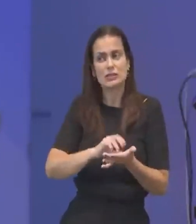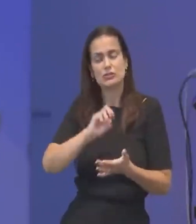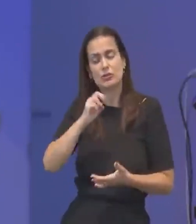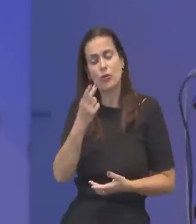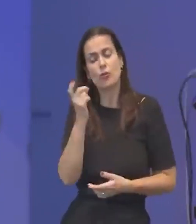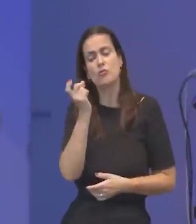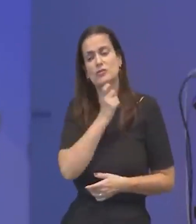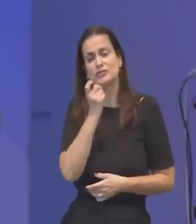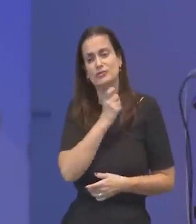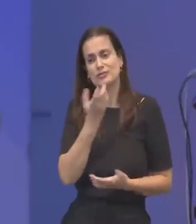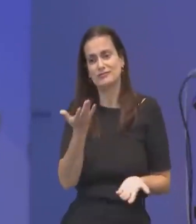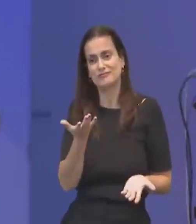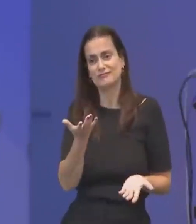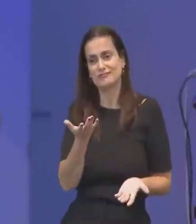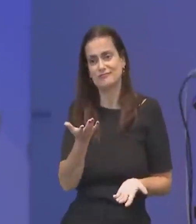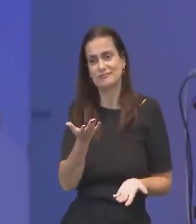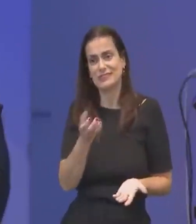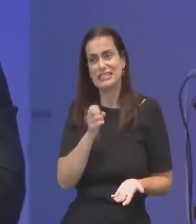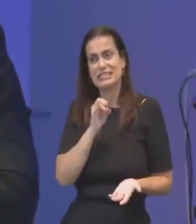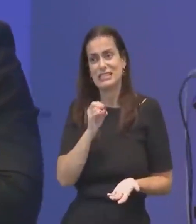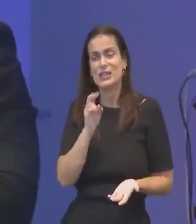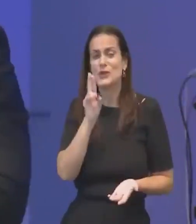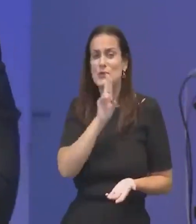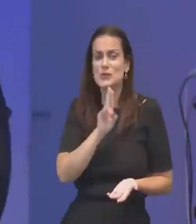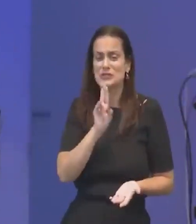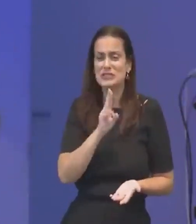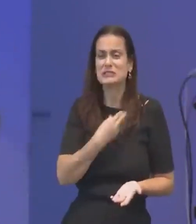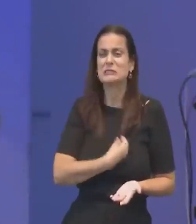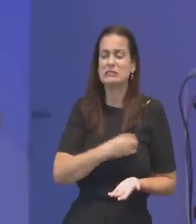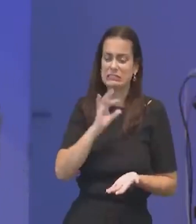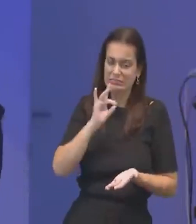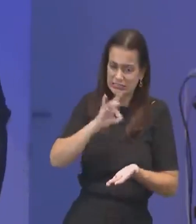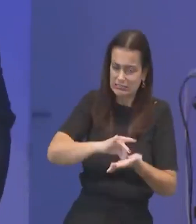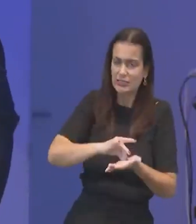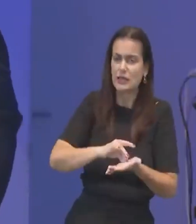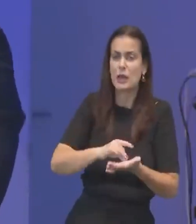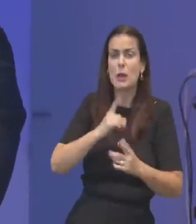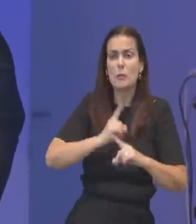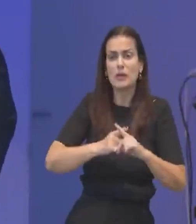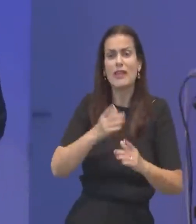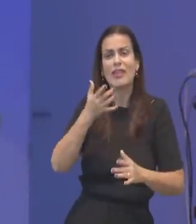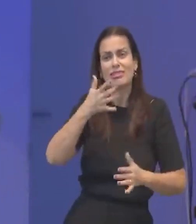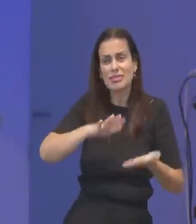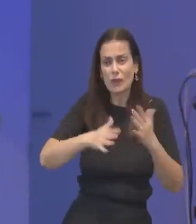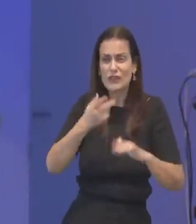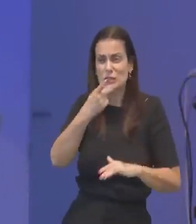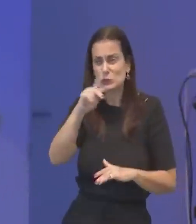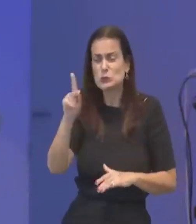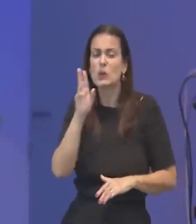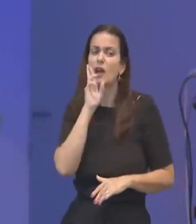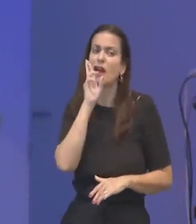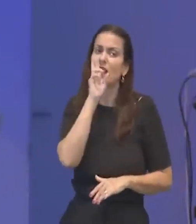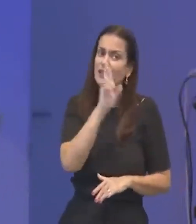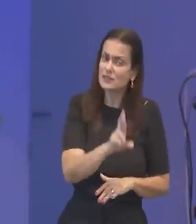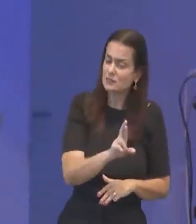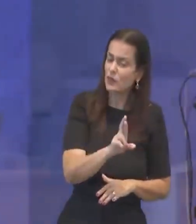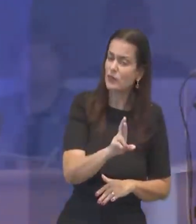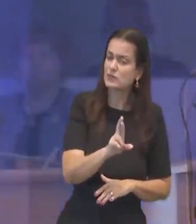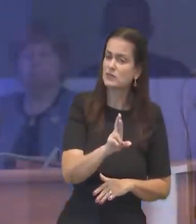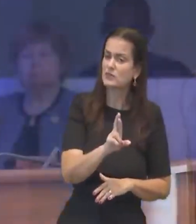verdade, se você está usando de sinceridade, porque talvez exista na sua resposta